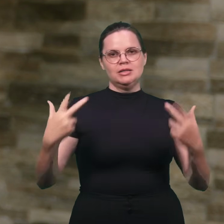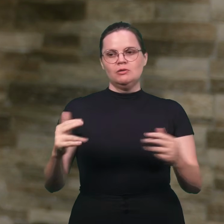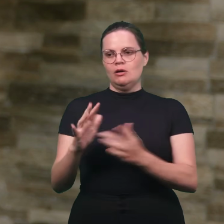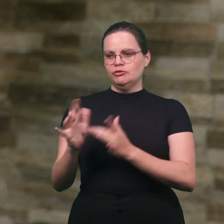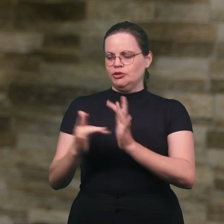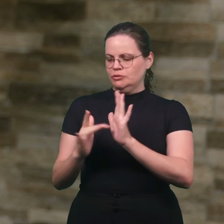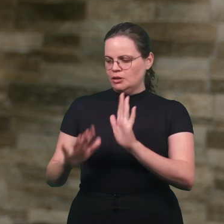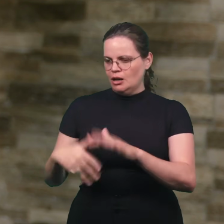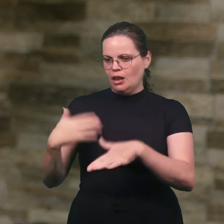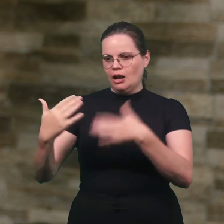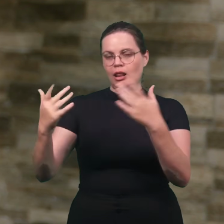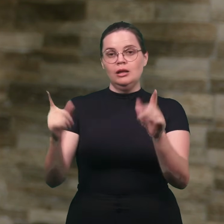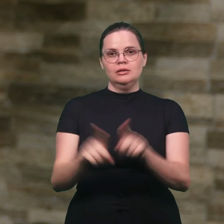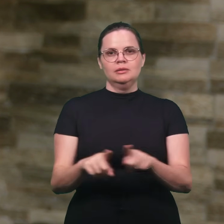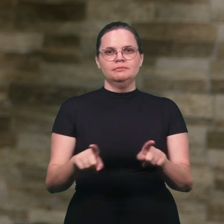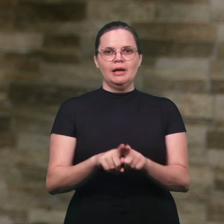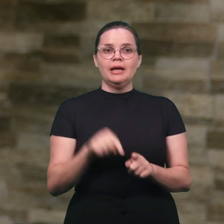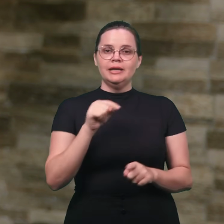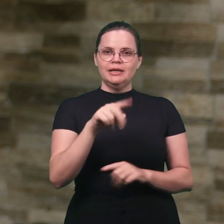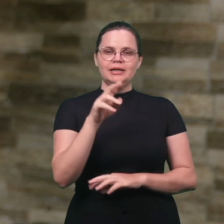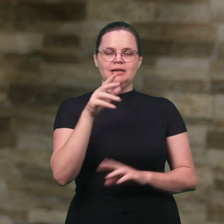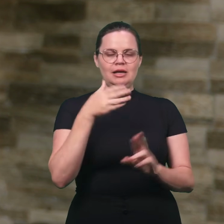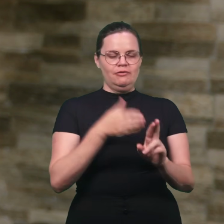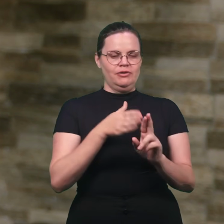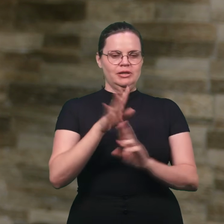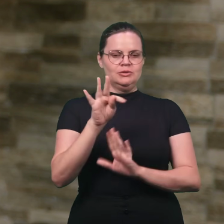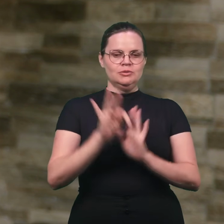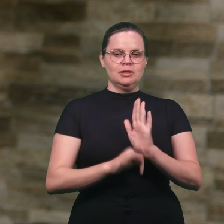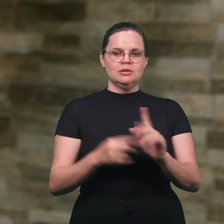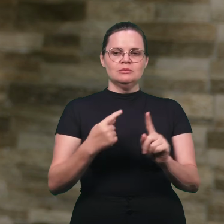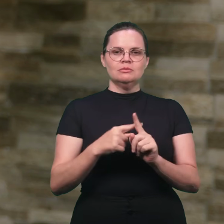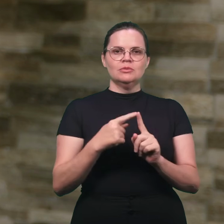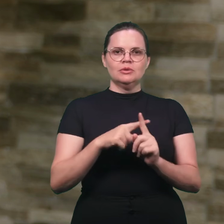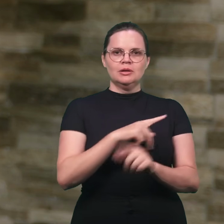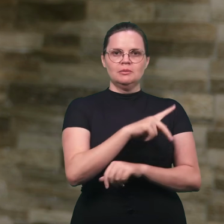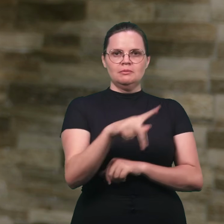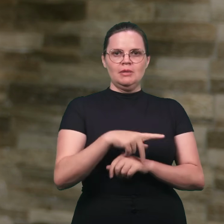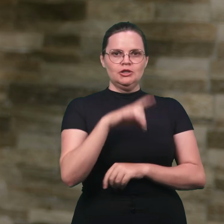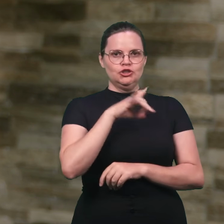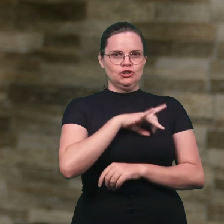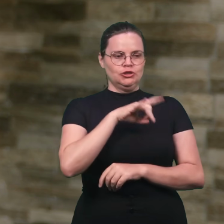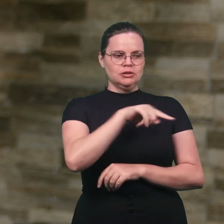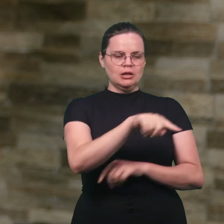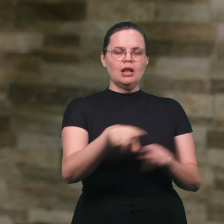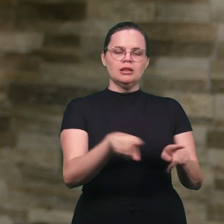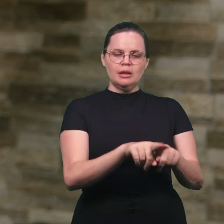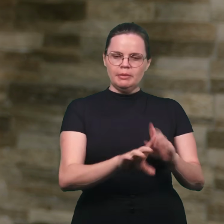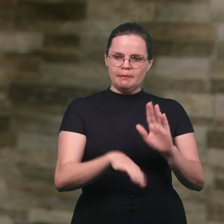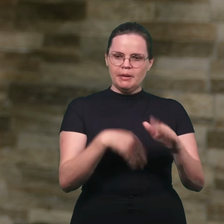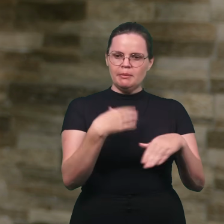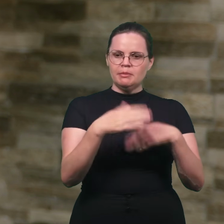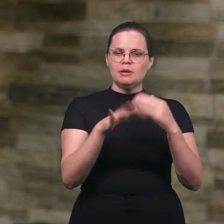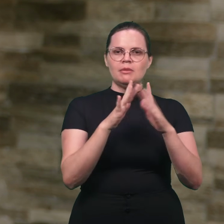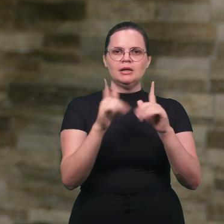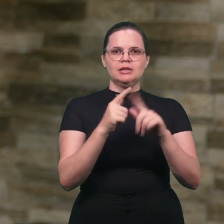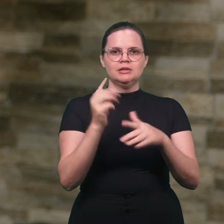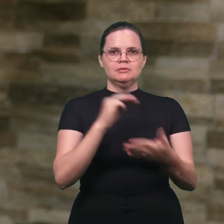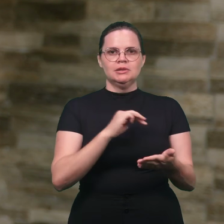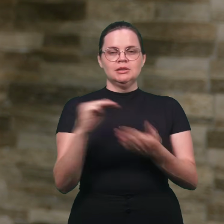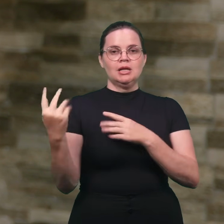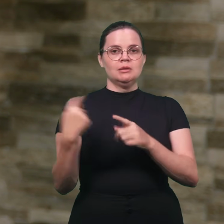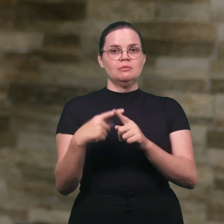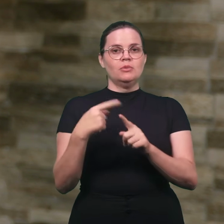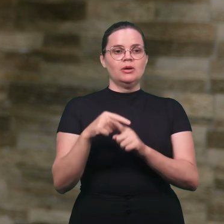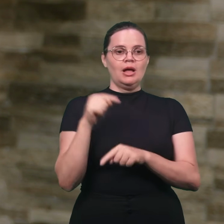Chile também ela é muito frutífera, porque ela também foi gerada junto à fonte. A obra ela foi gerada na